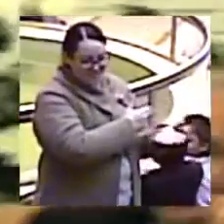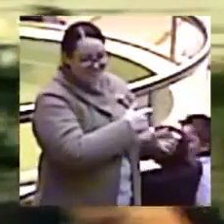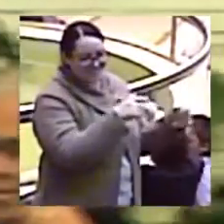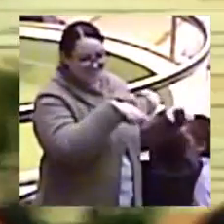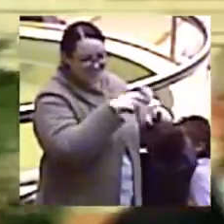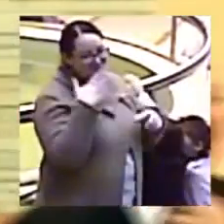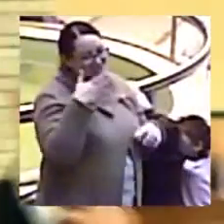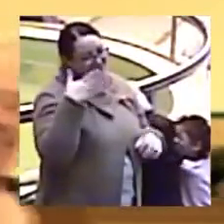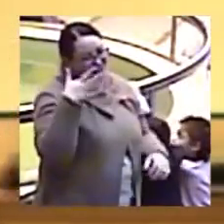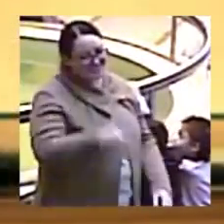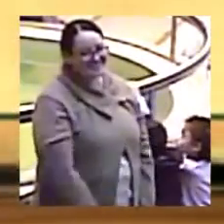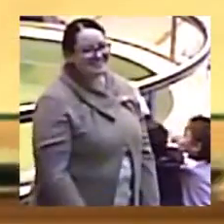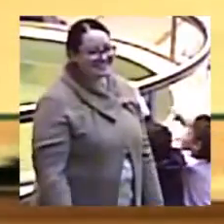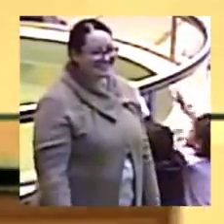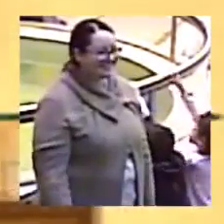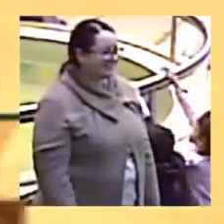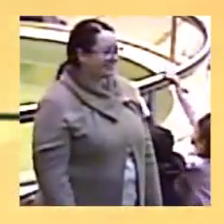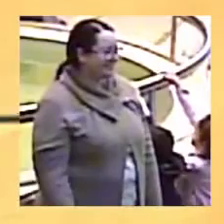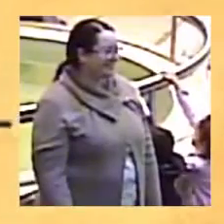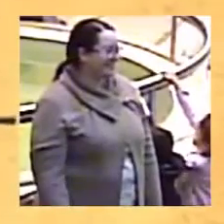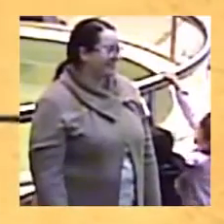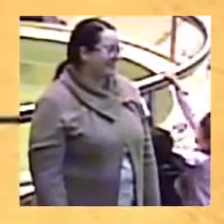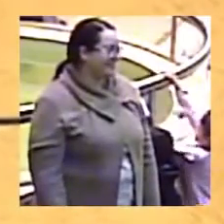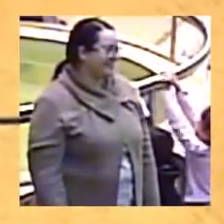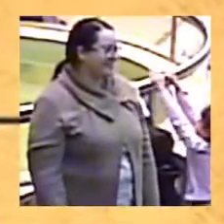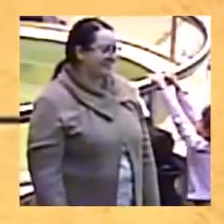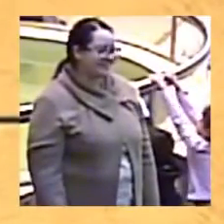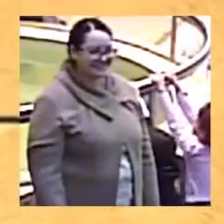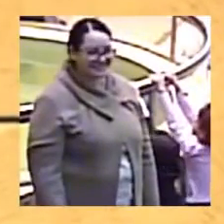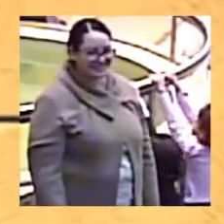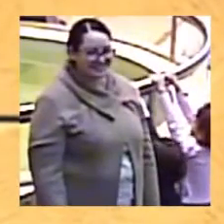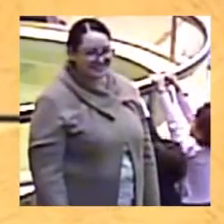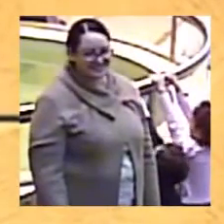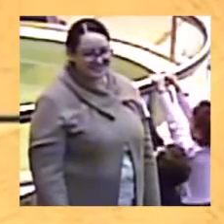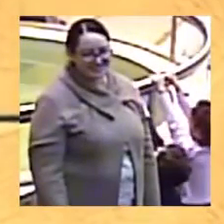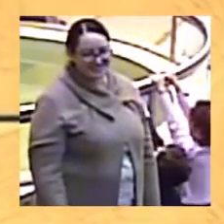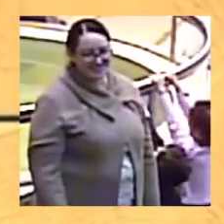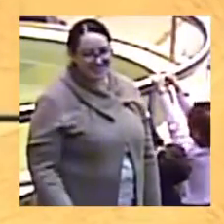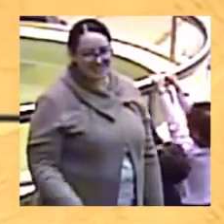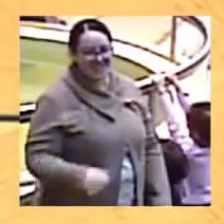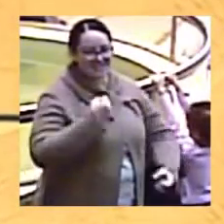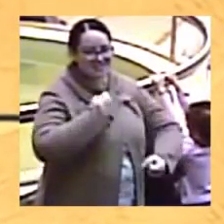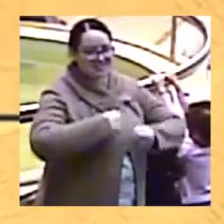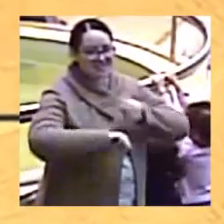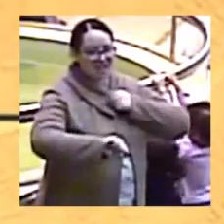Então é isso aí. Nós vamos abrir a palavra de Deus em Salmos,